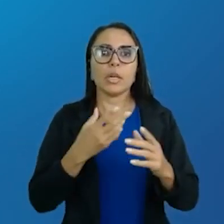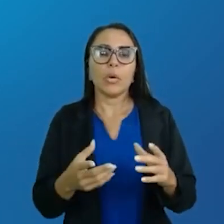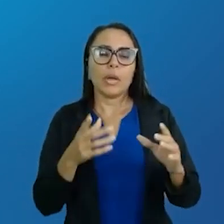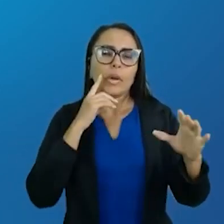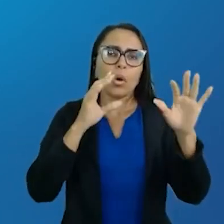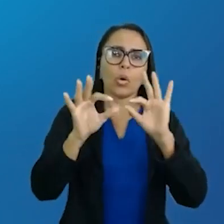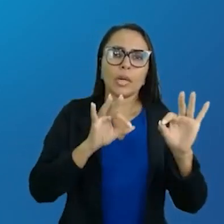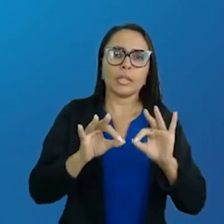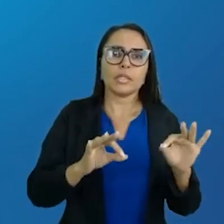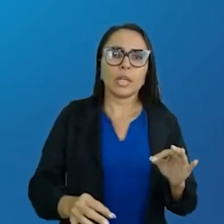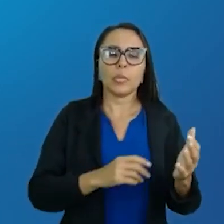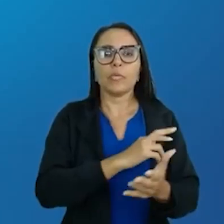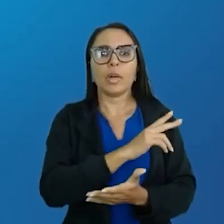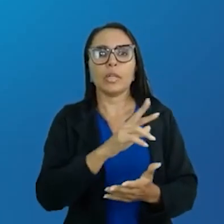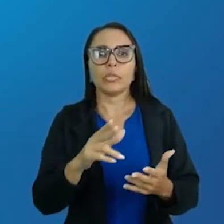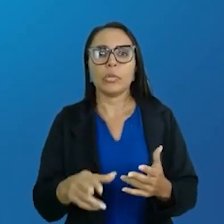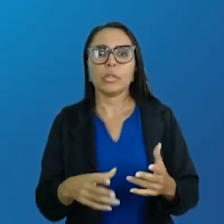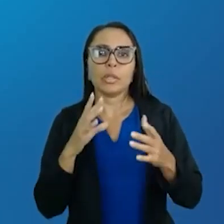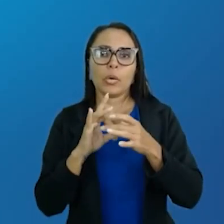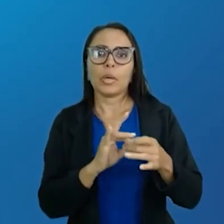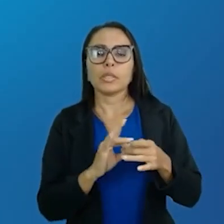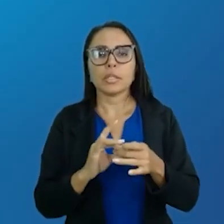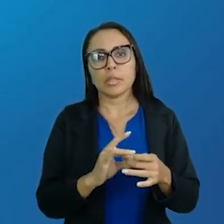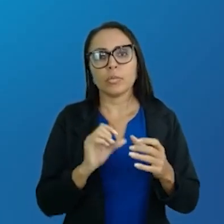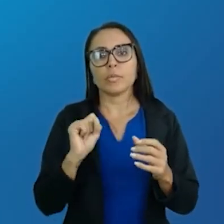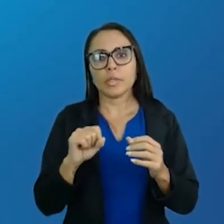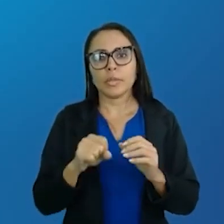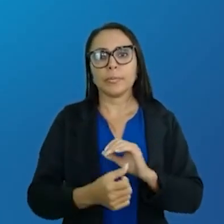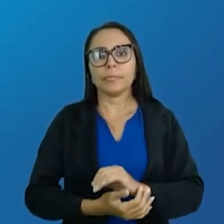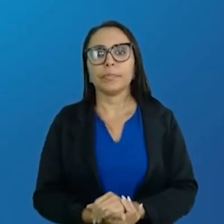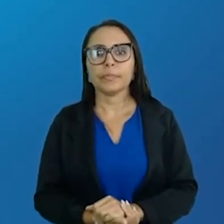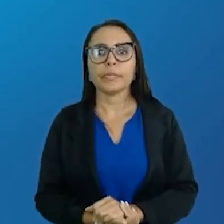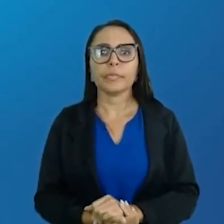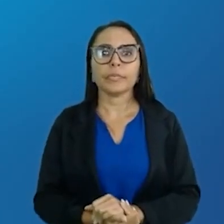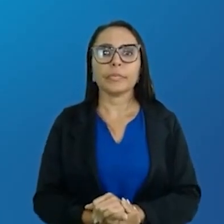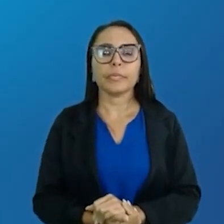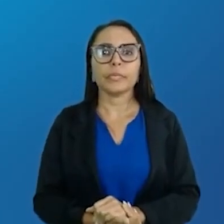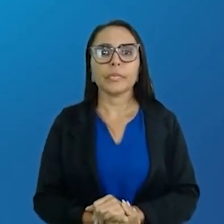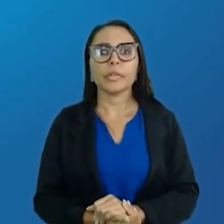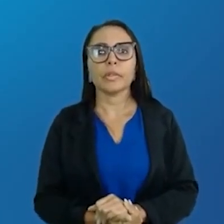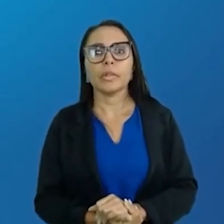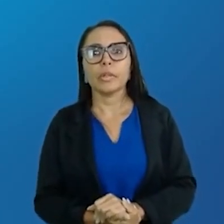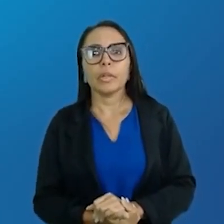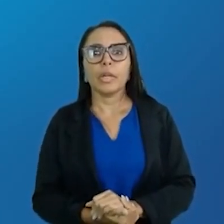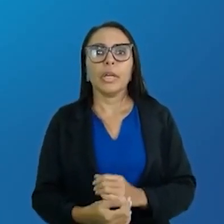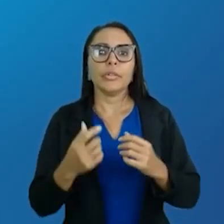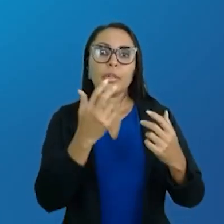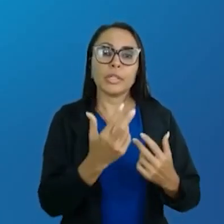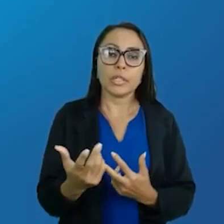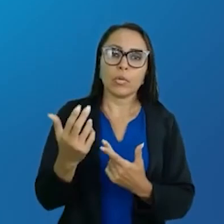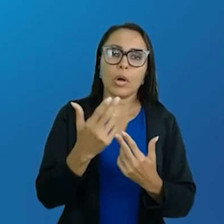unidades, pode ser harmoniosamente simétrico ou não, enfim, e quando ocorre um peso igual entre a